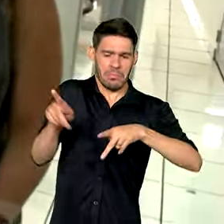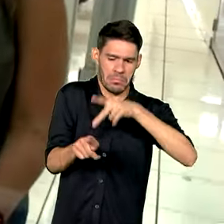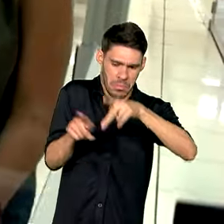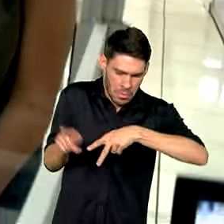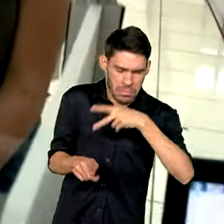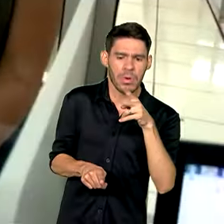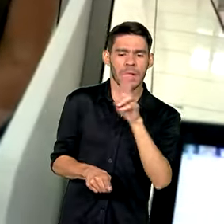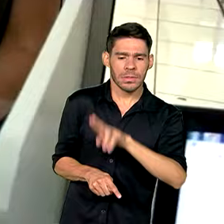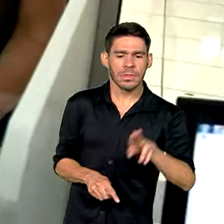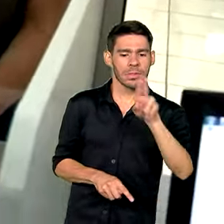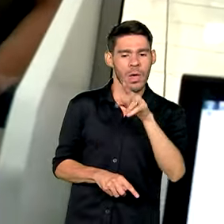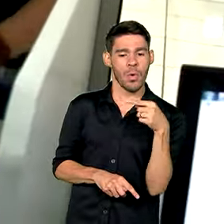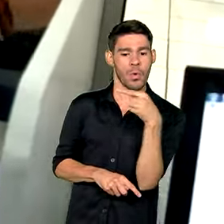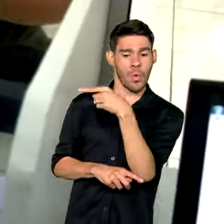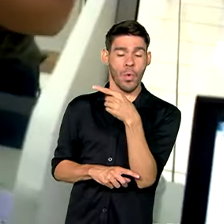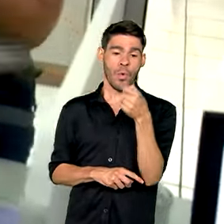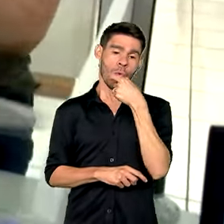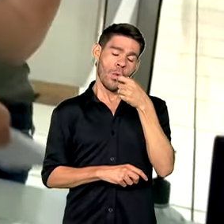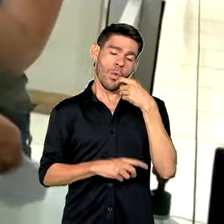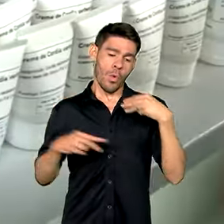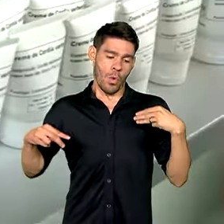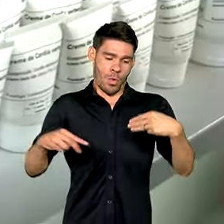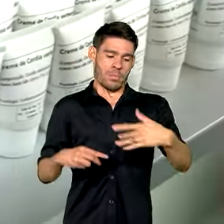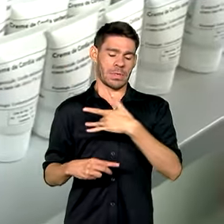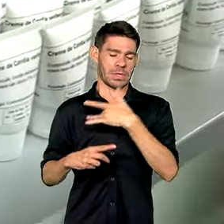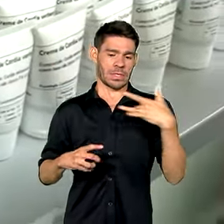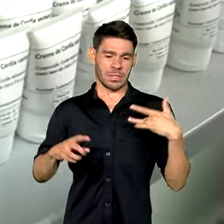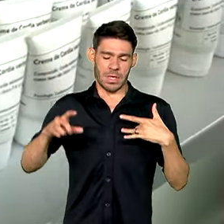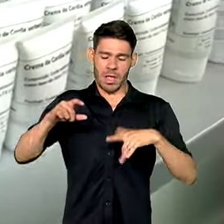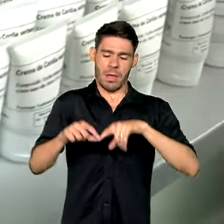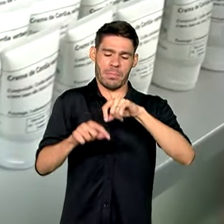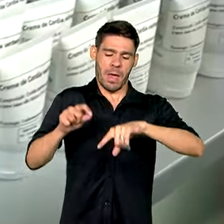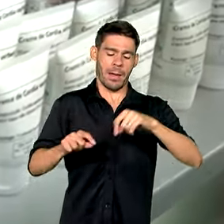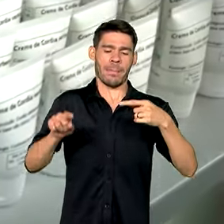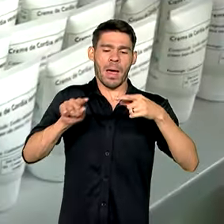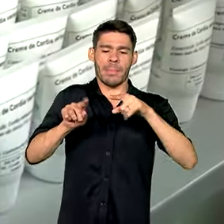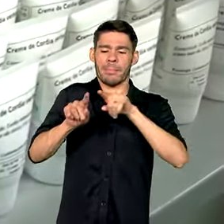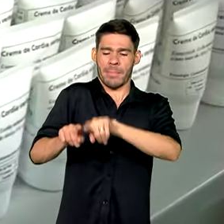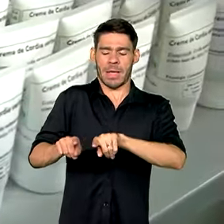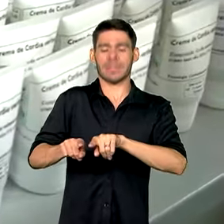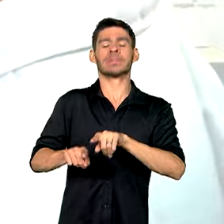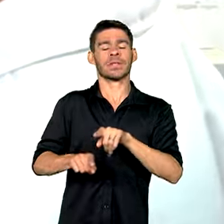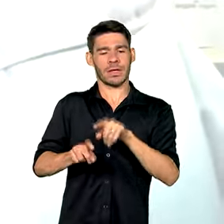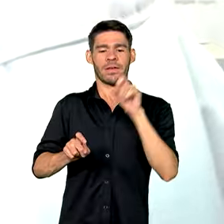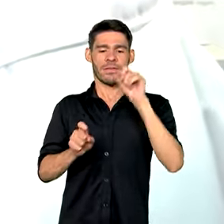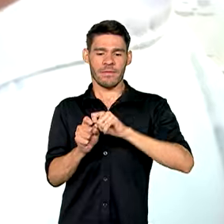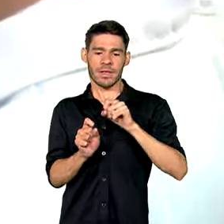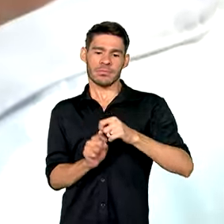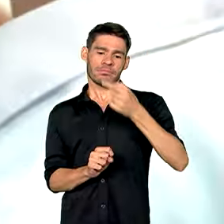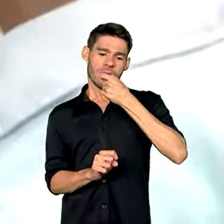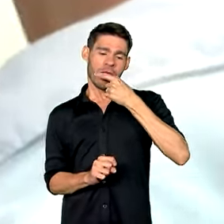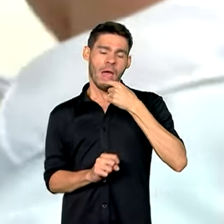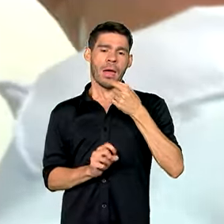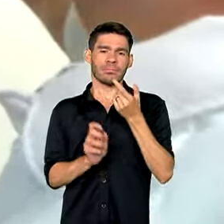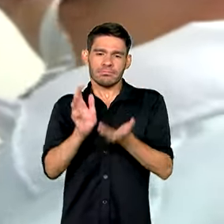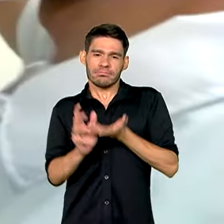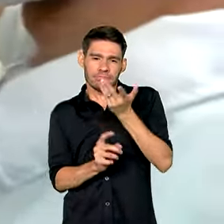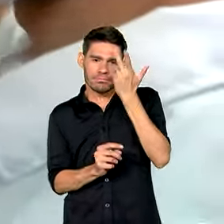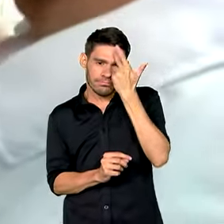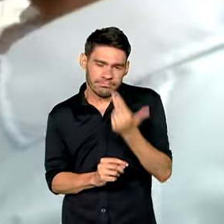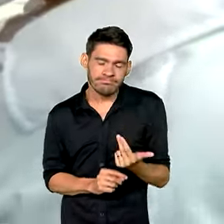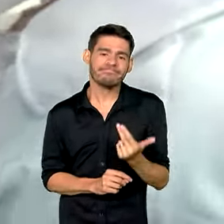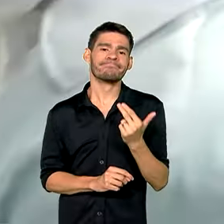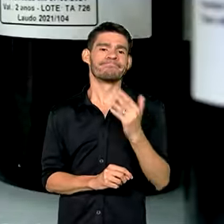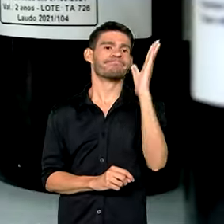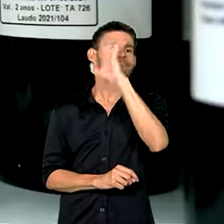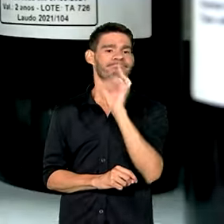a esse tipo de medicamento, o Ministério da Saúde está selecionando parcerias na implantação de farmácias fitoterápicas em todo